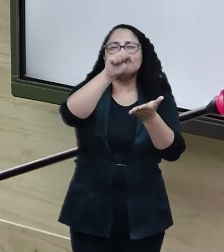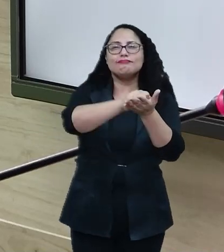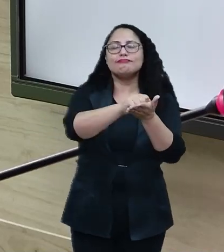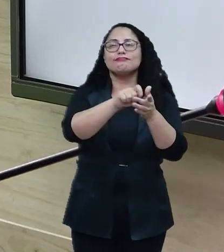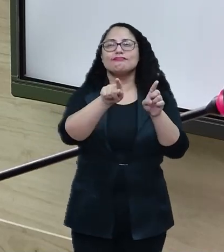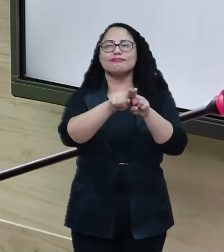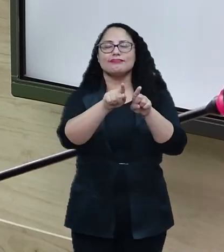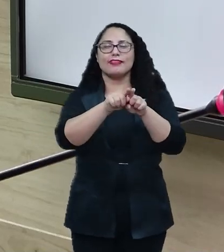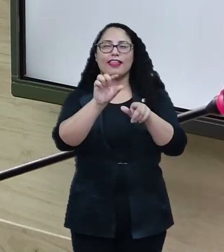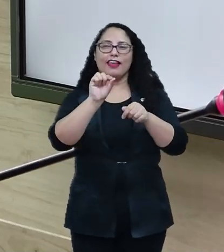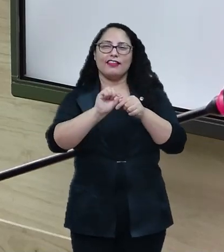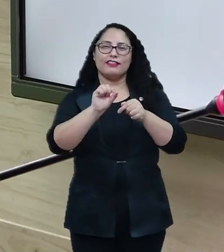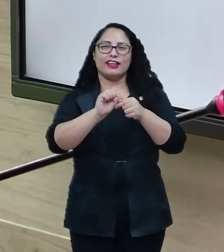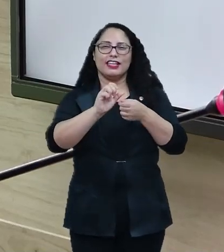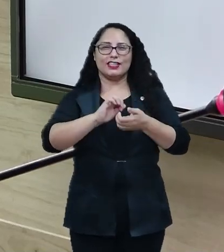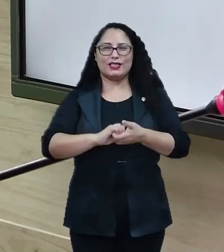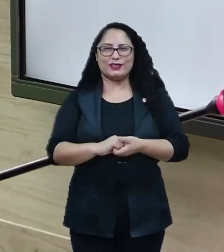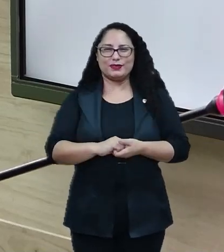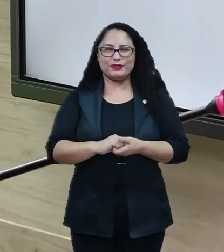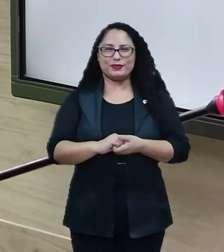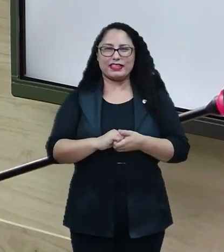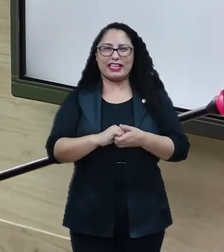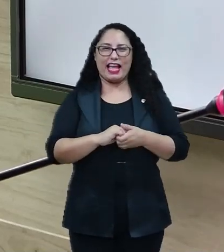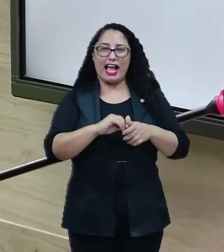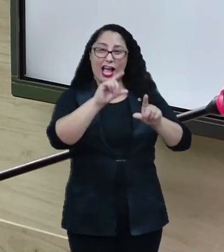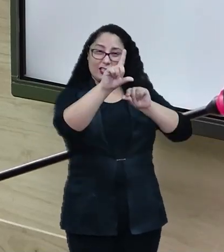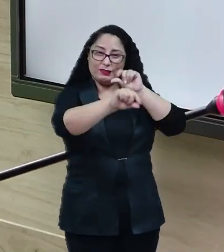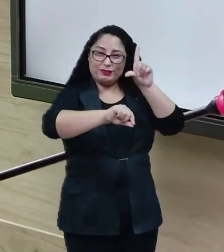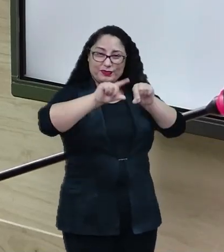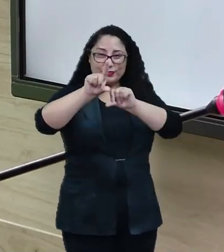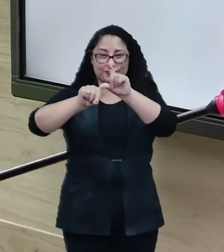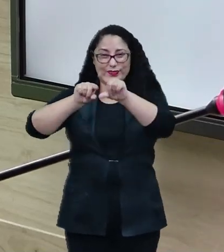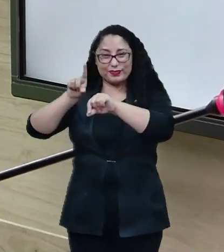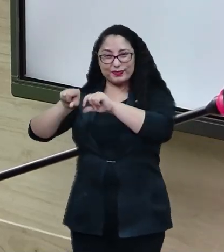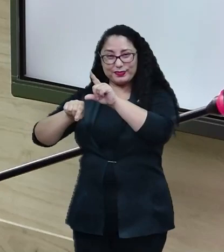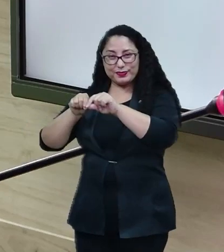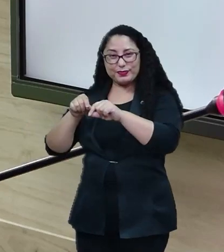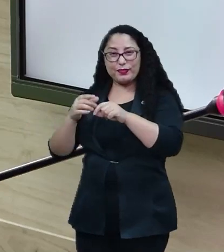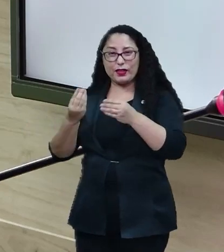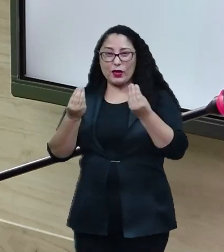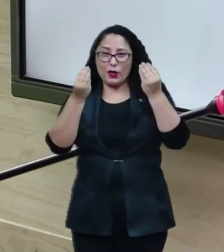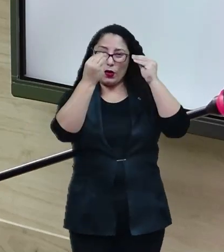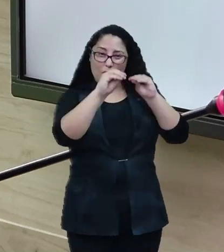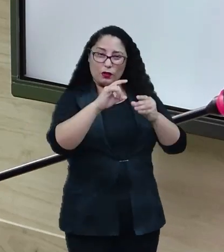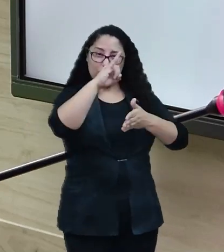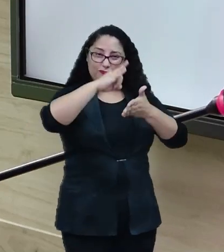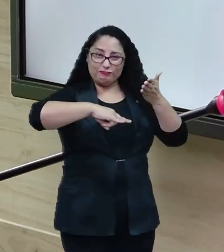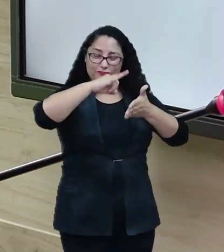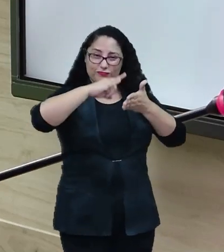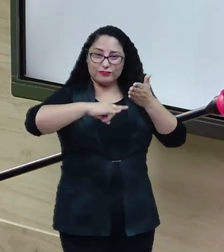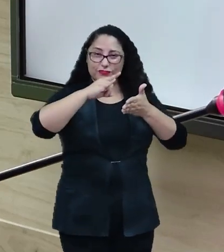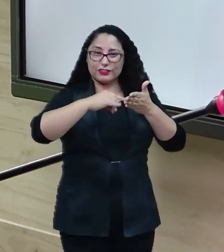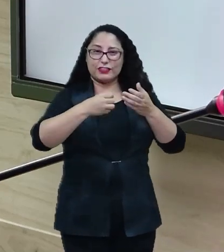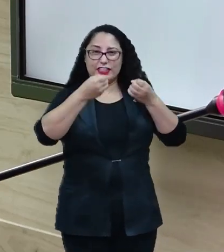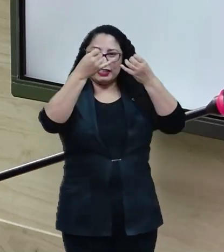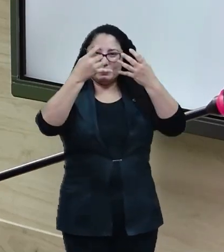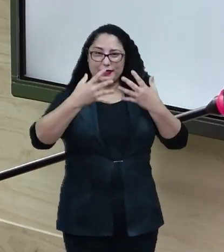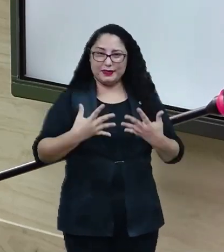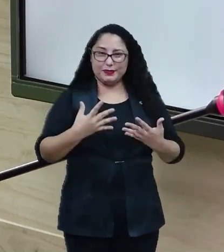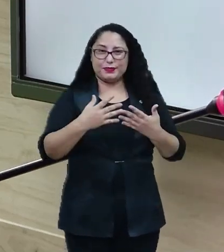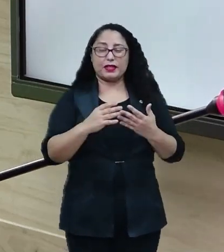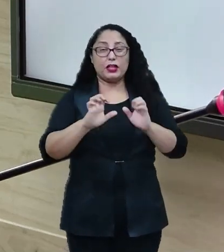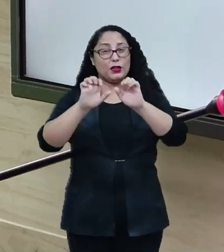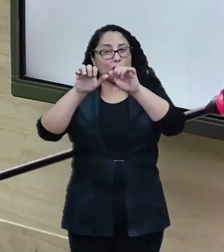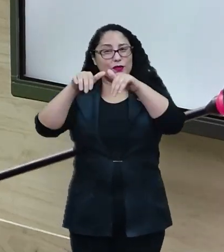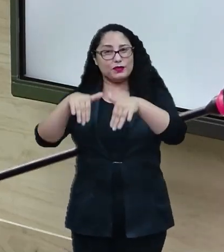feito a classificação, né, do que foi colocado como documentação nessa inscrição, e,